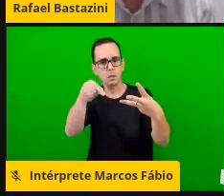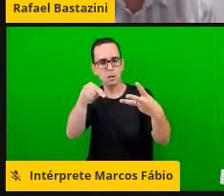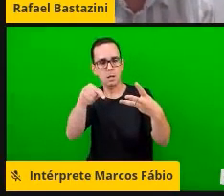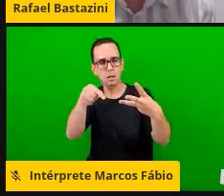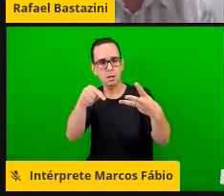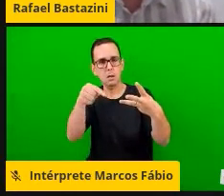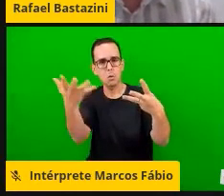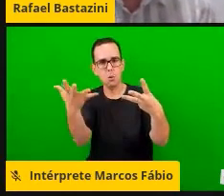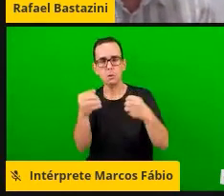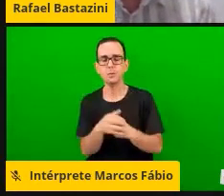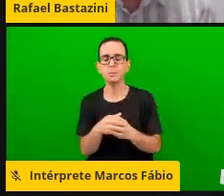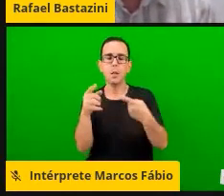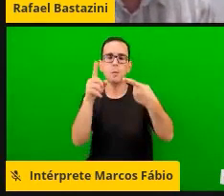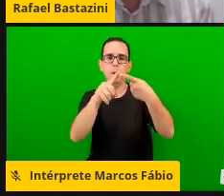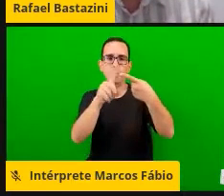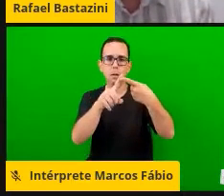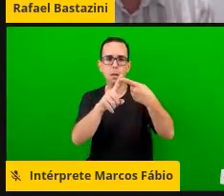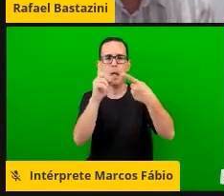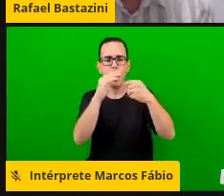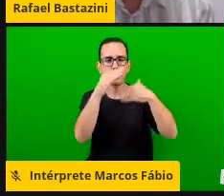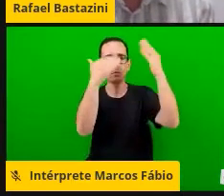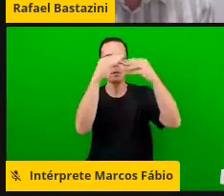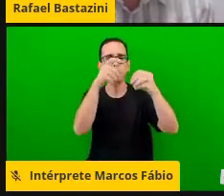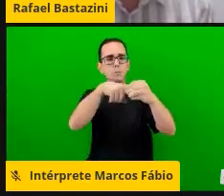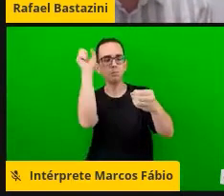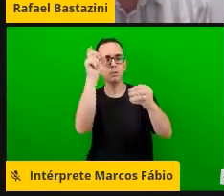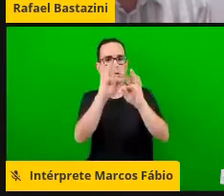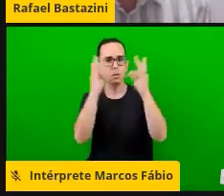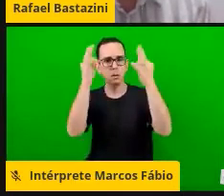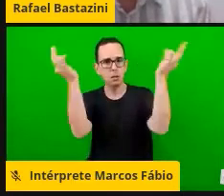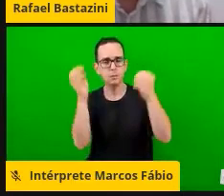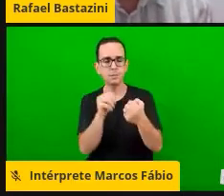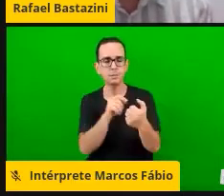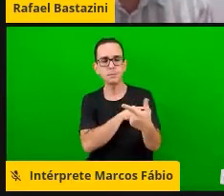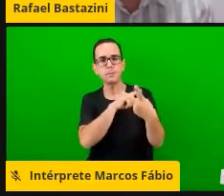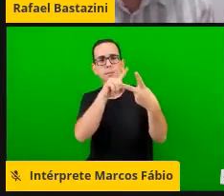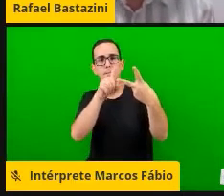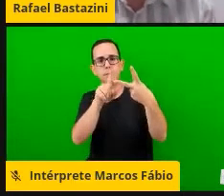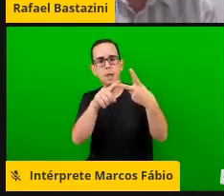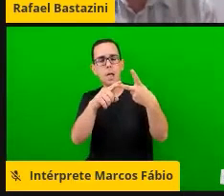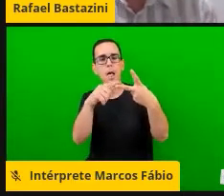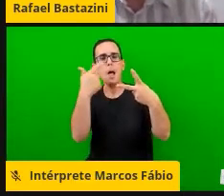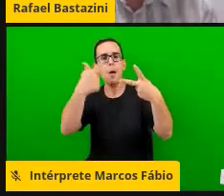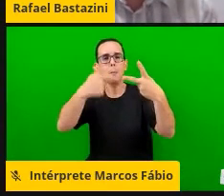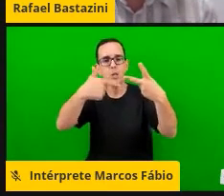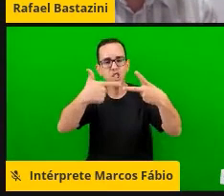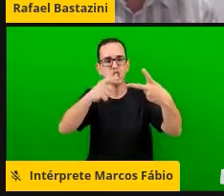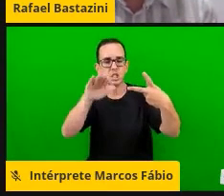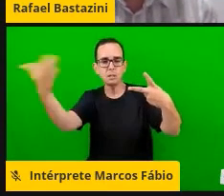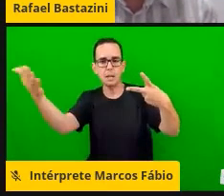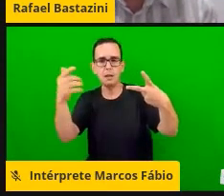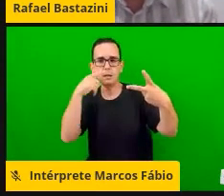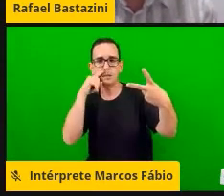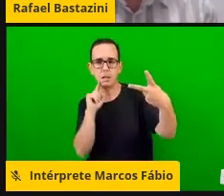atual. Primeiro, é a superação da dependência tecnológica, posteriormente, a política externa chinesa e, por fim, a questão